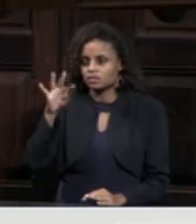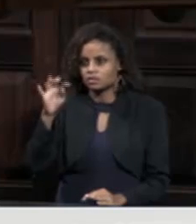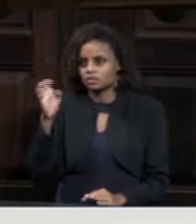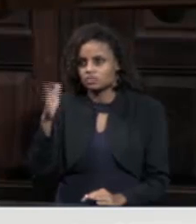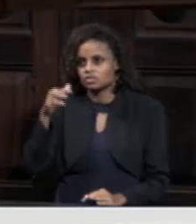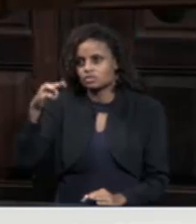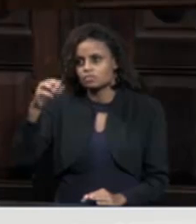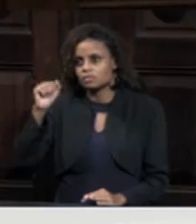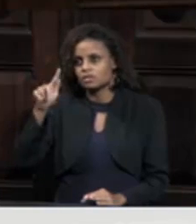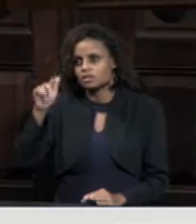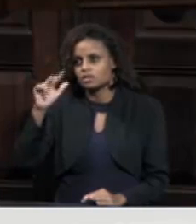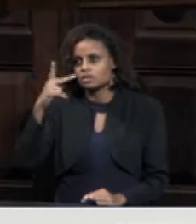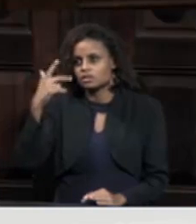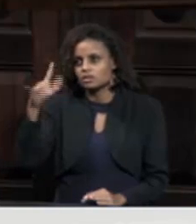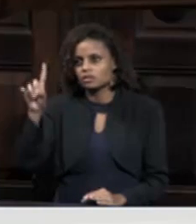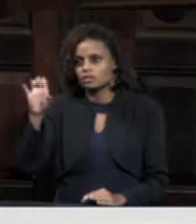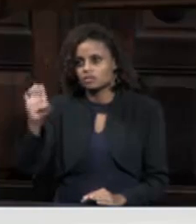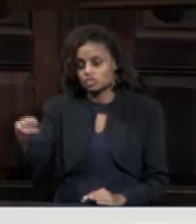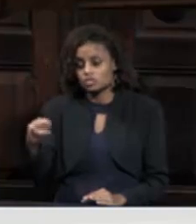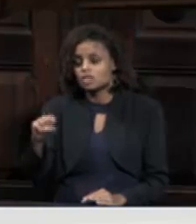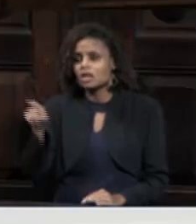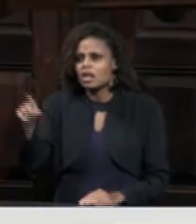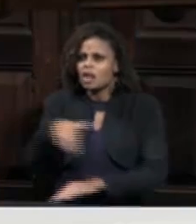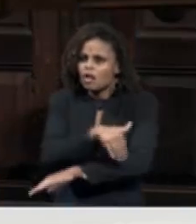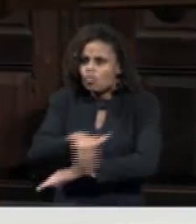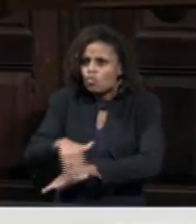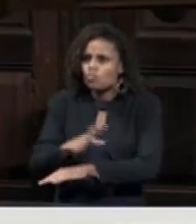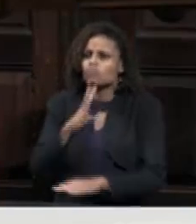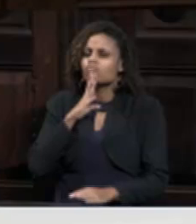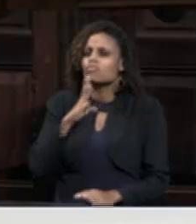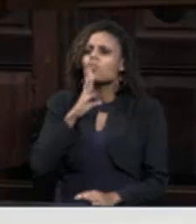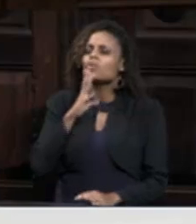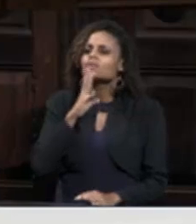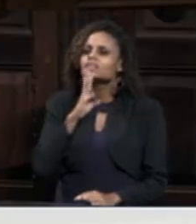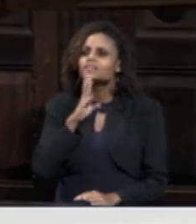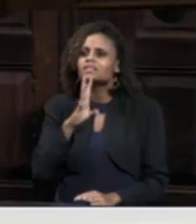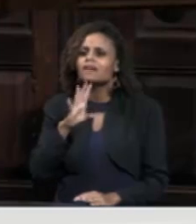também conhecida aquela região como Shopping